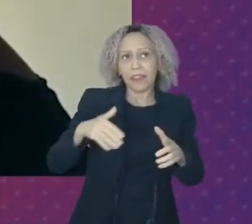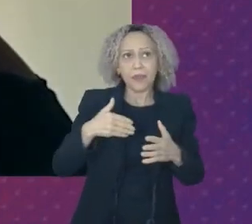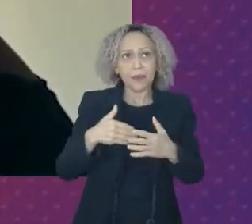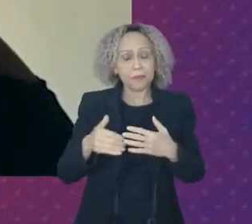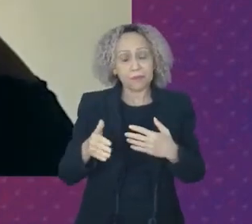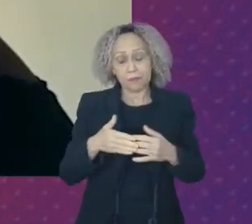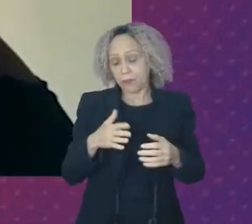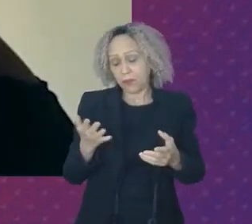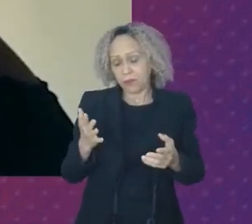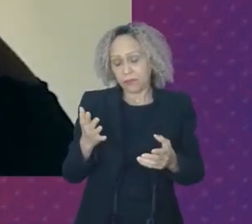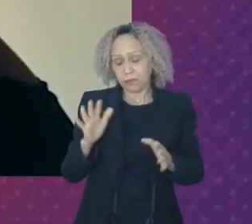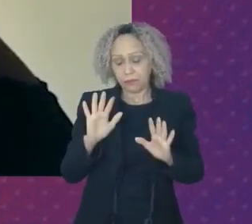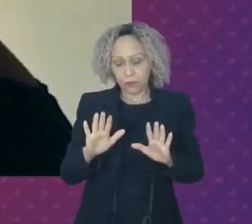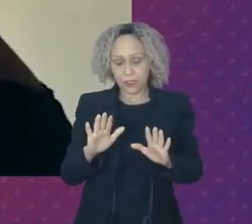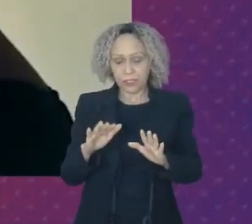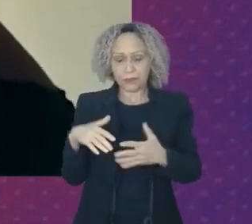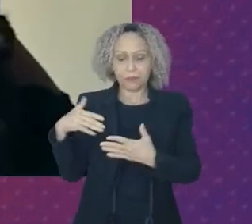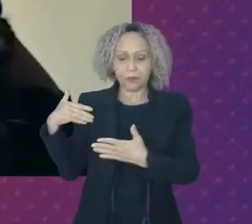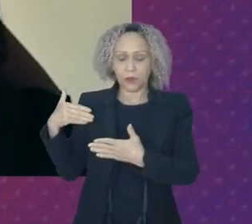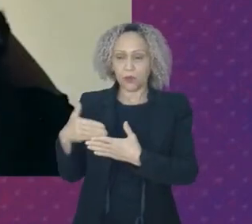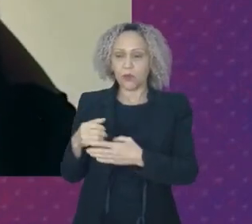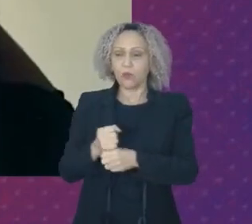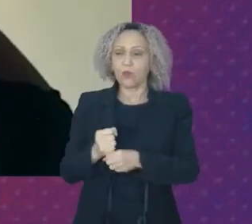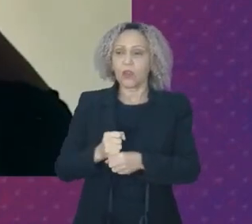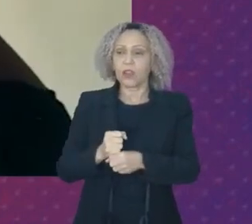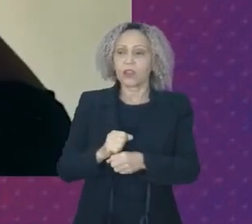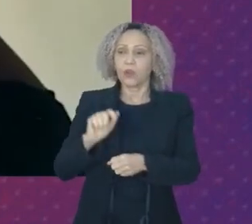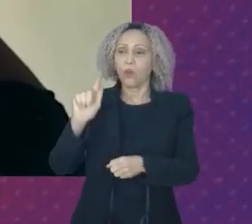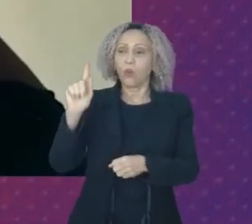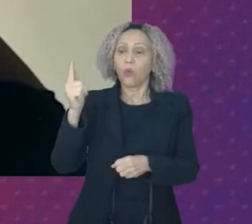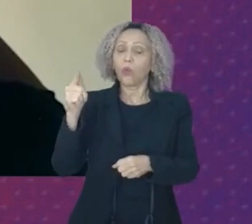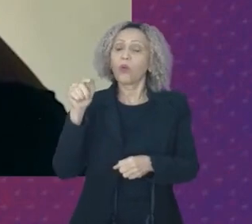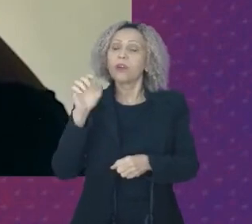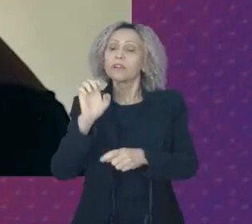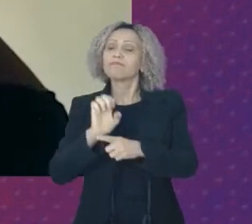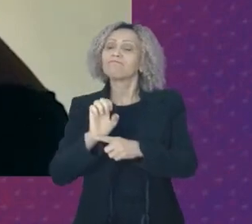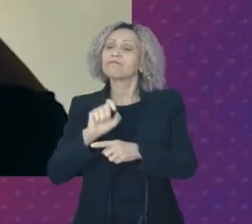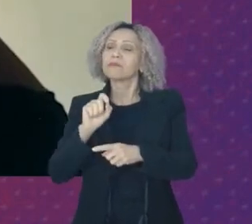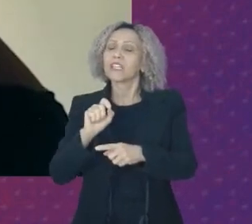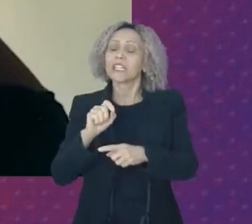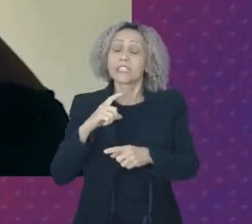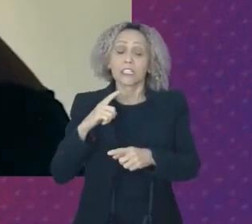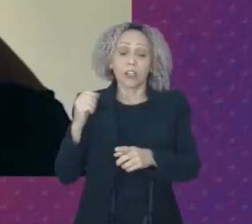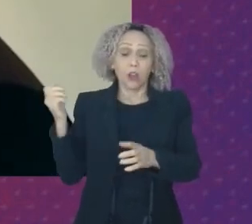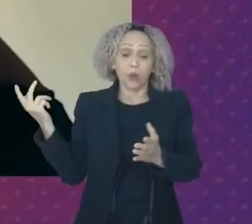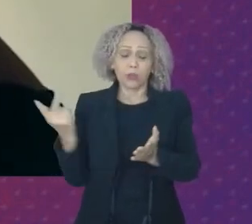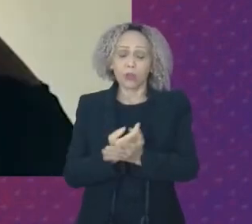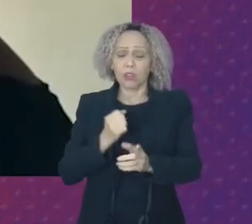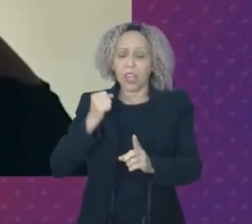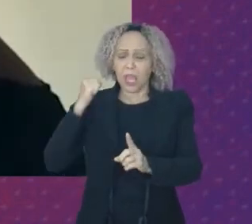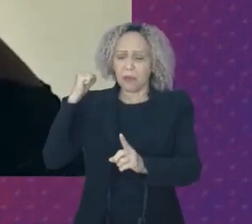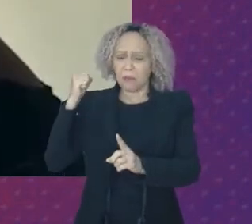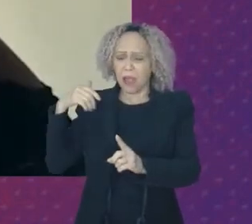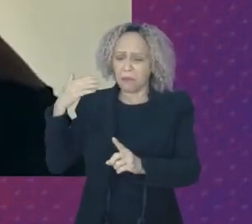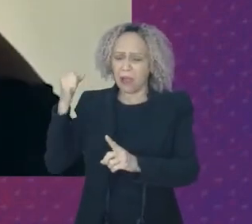últimos anos, o estado de Goiás tem tido números muito altos de violência contra as mulheres e feminicídios. Automaticamente, voltando